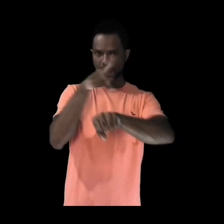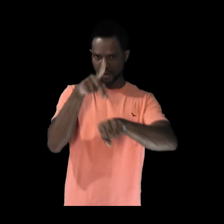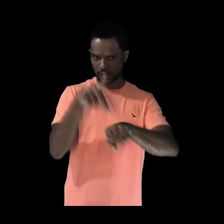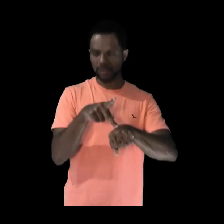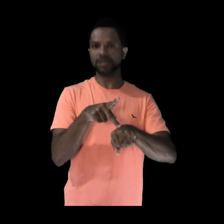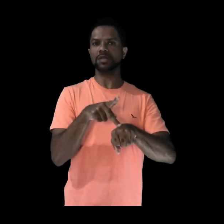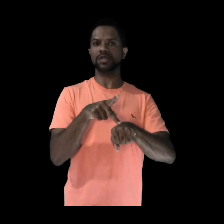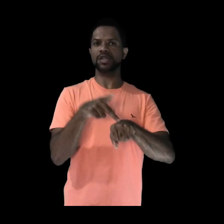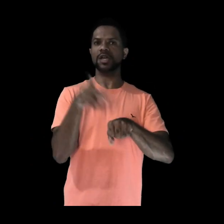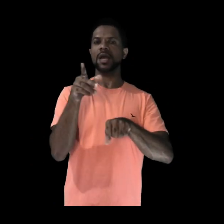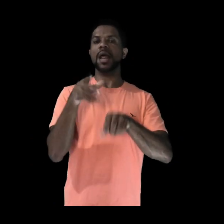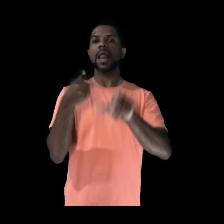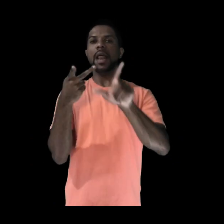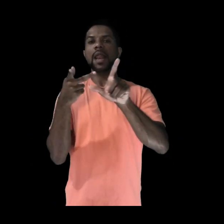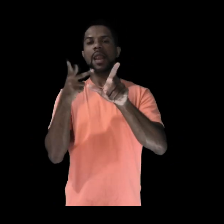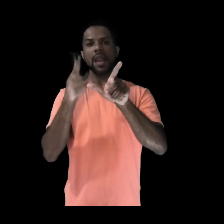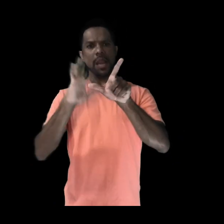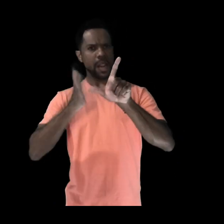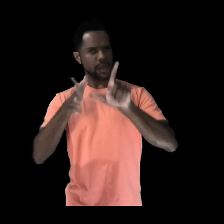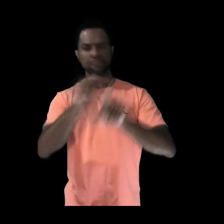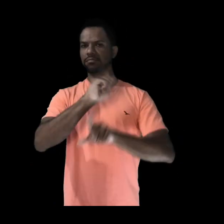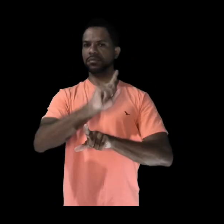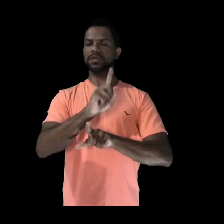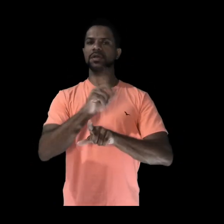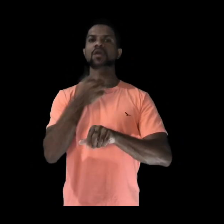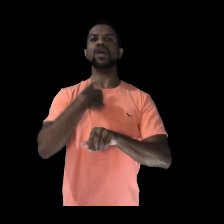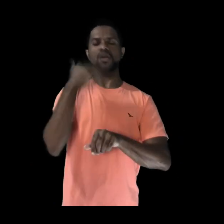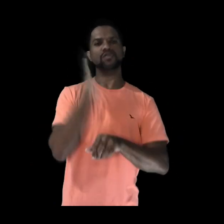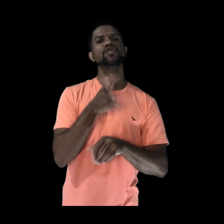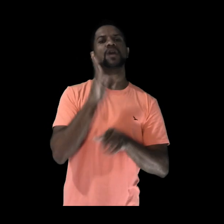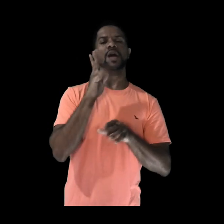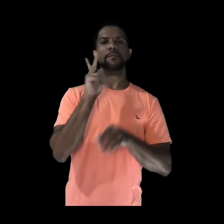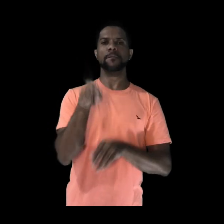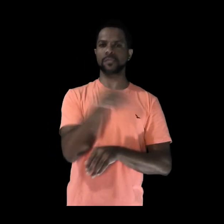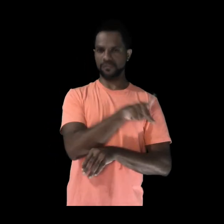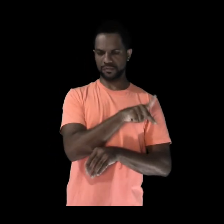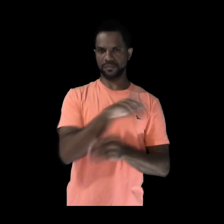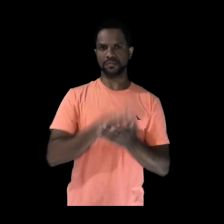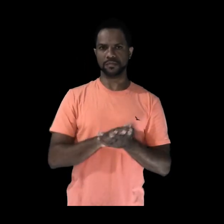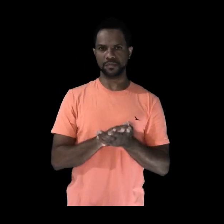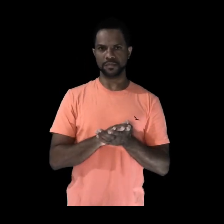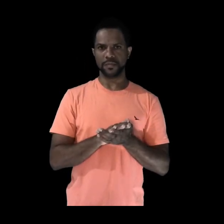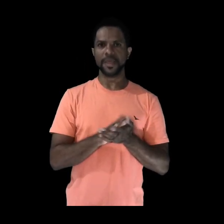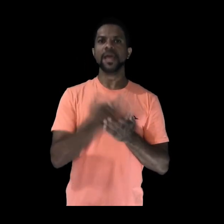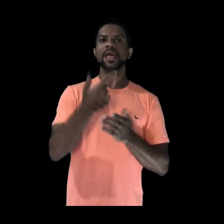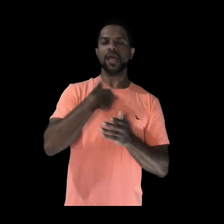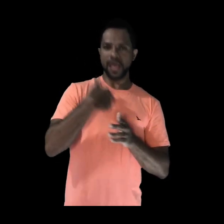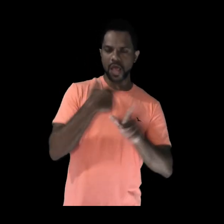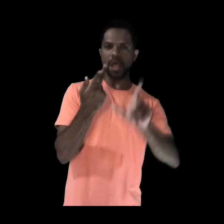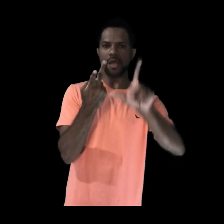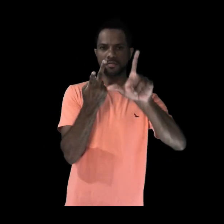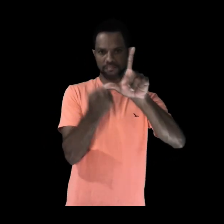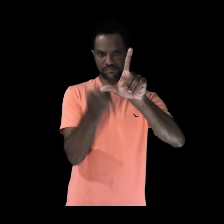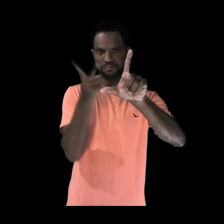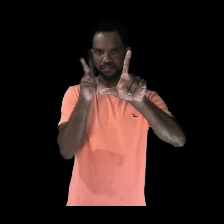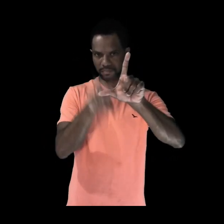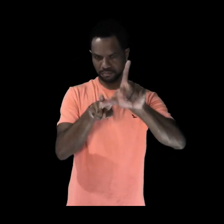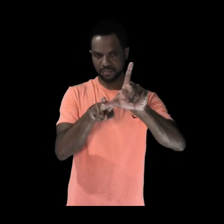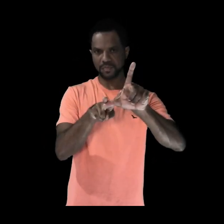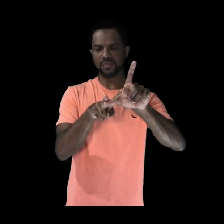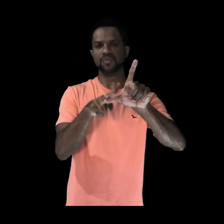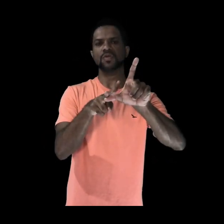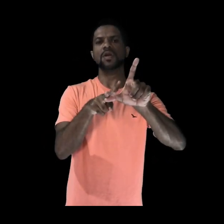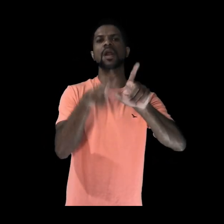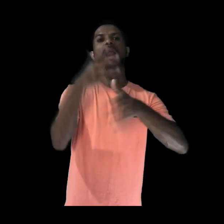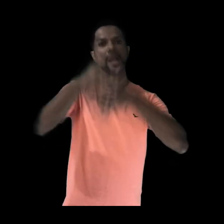é em normal superior com complementação para pedagogia. Então, isso já me torna um professor. E o bacharelado em letras libras.